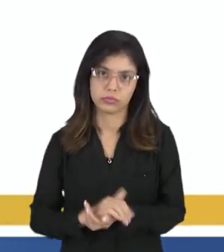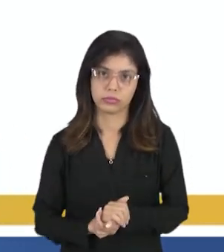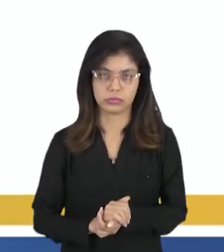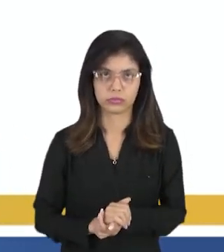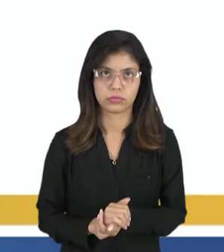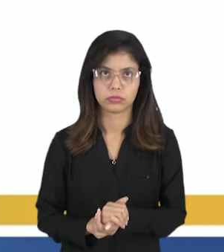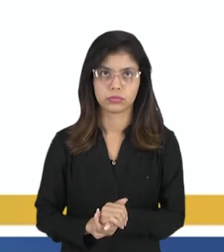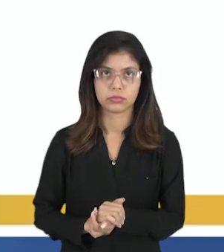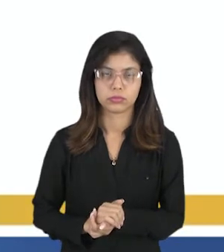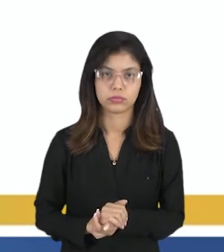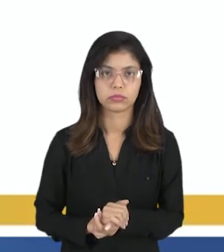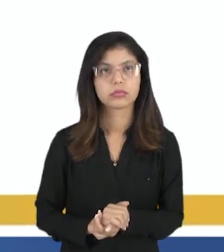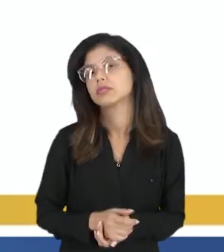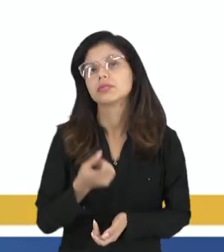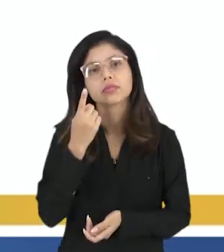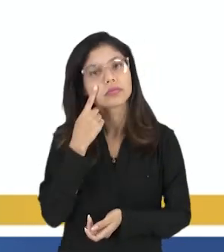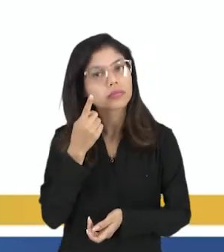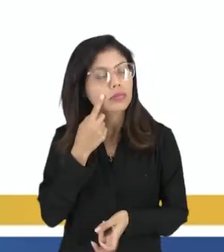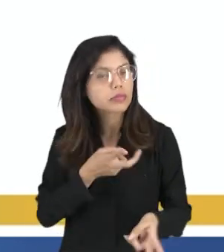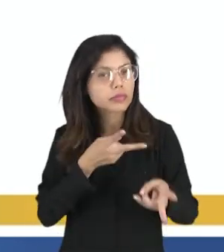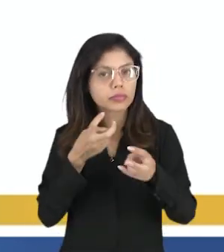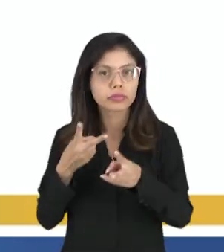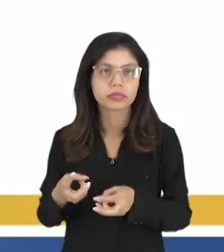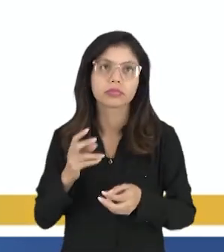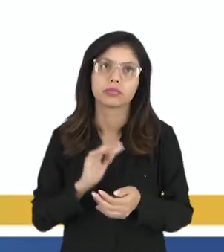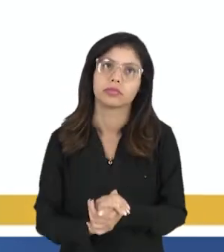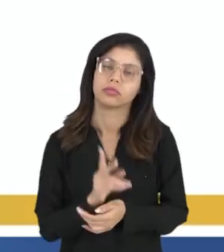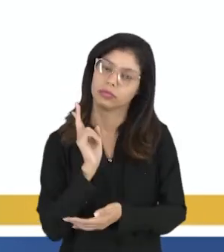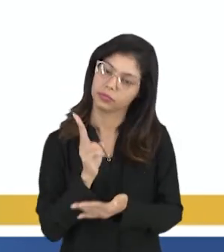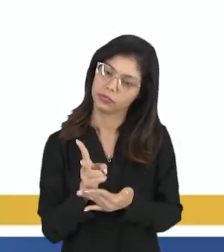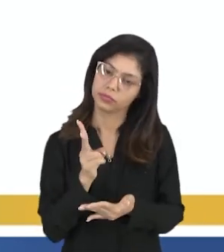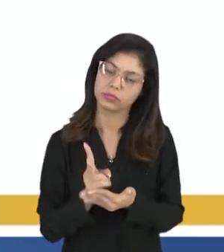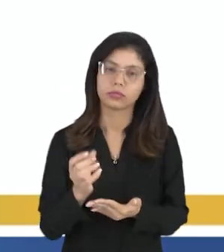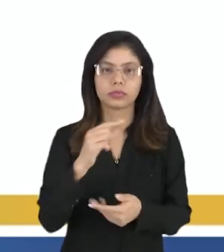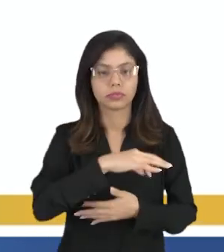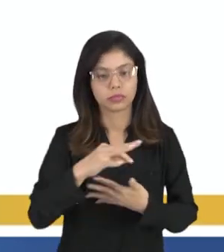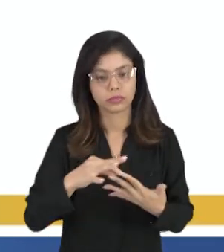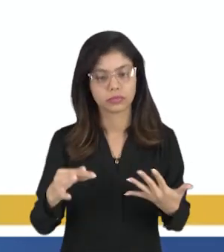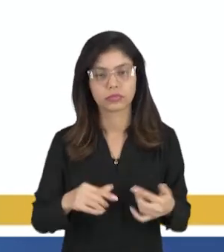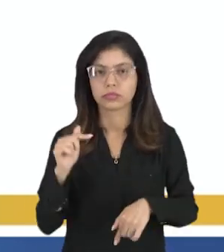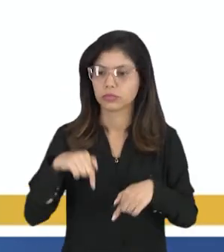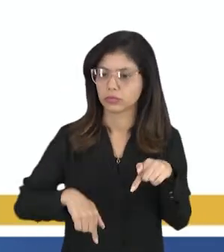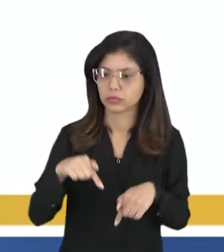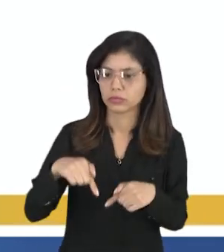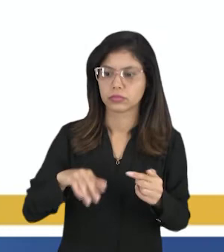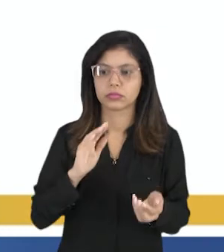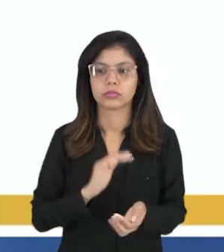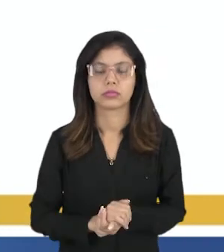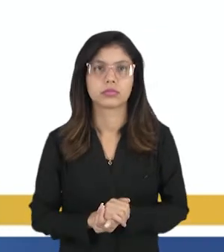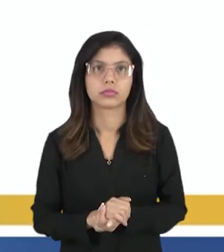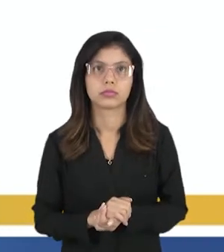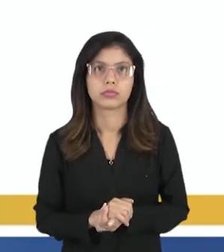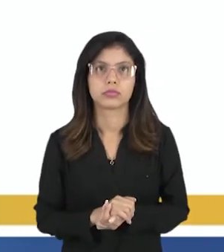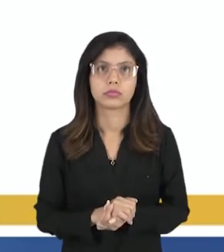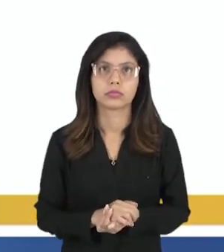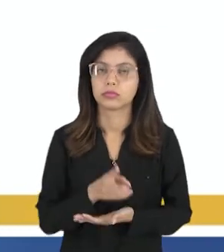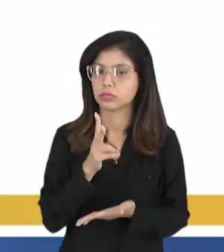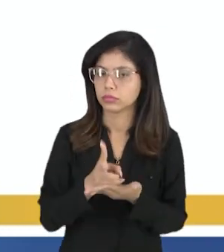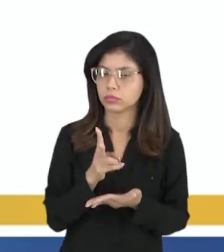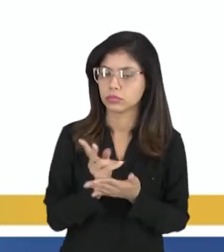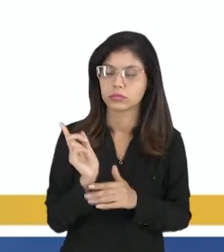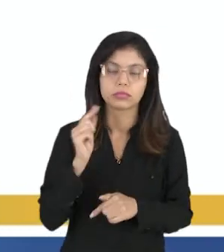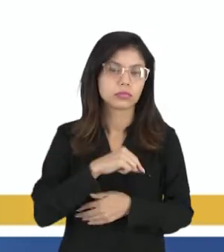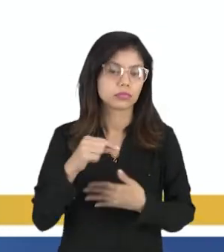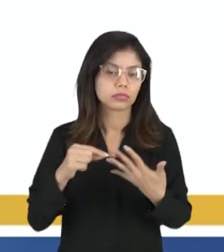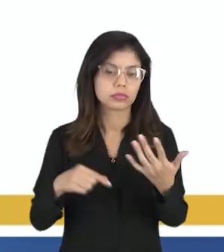cloro. Então, o que a gente pode observar? Mesmo elemento químico, mesmo elemento químico e mesmo